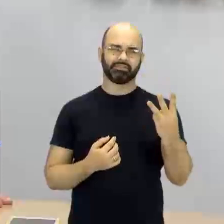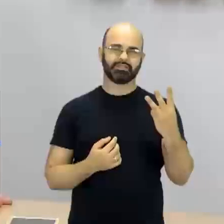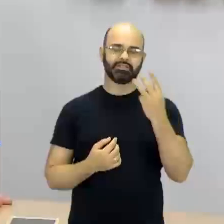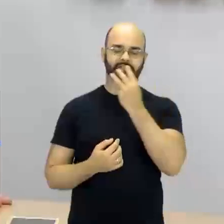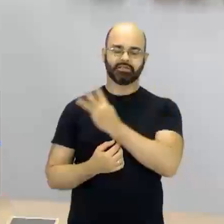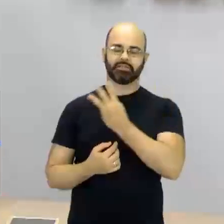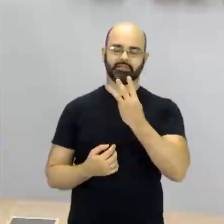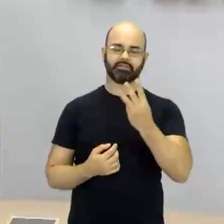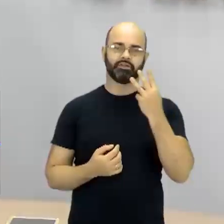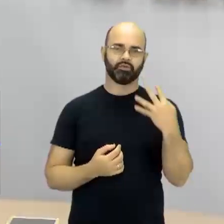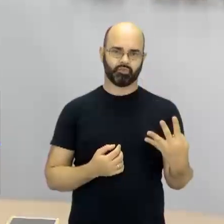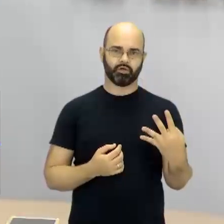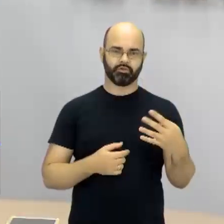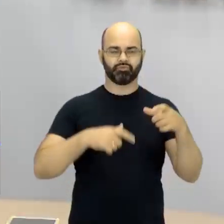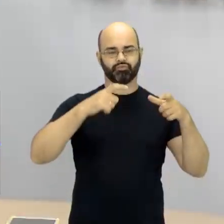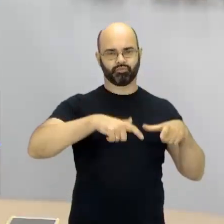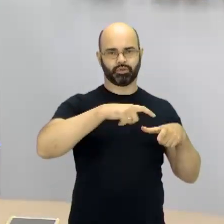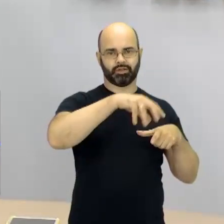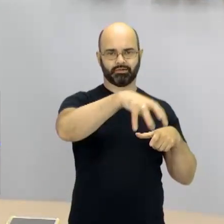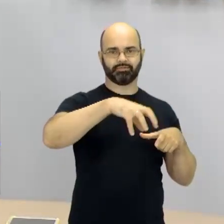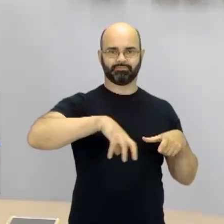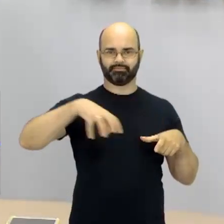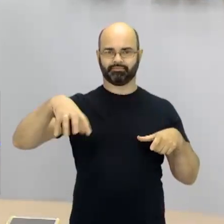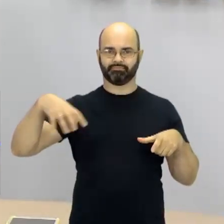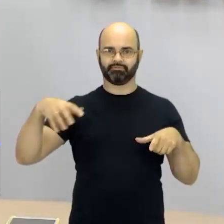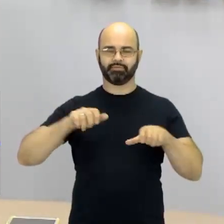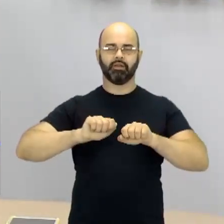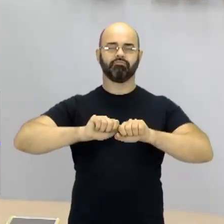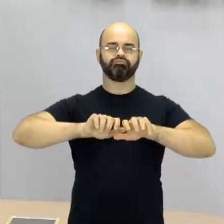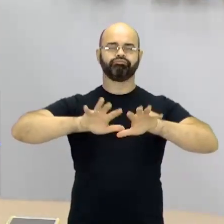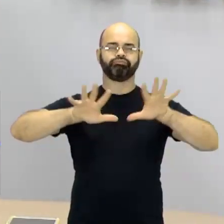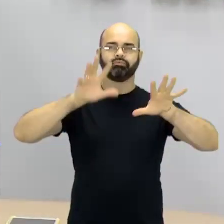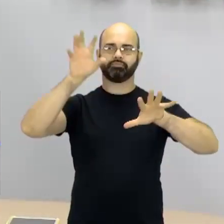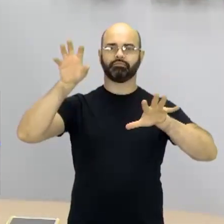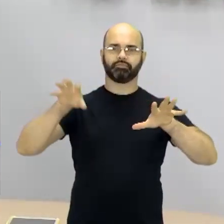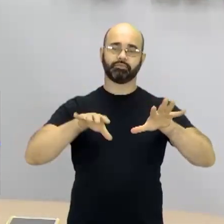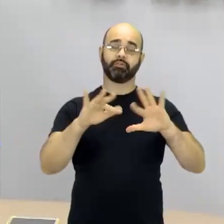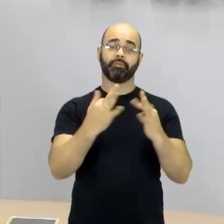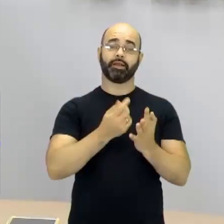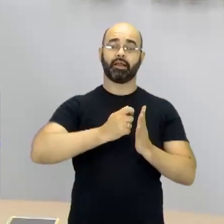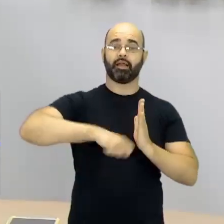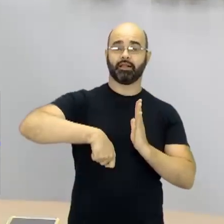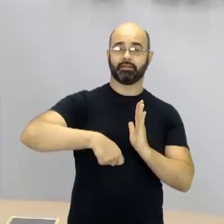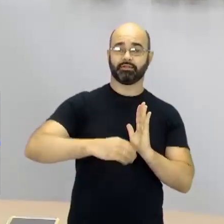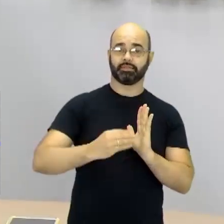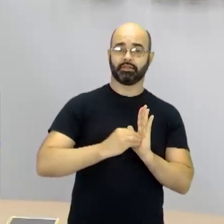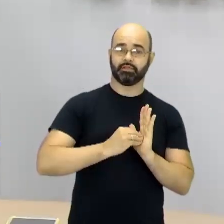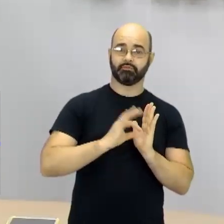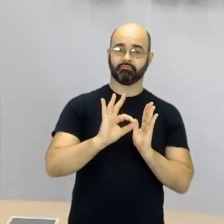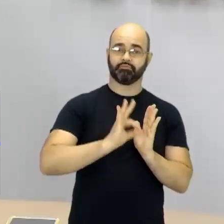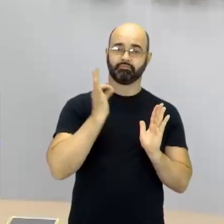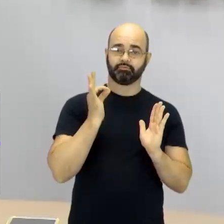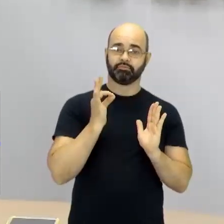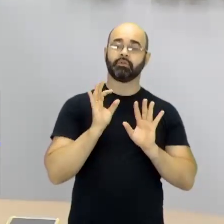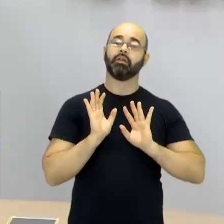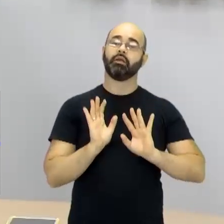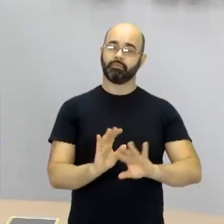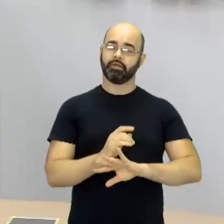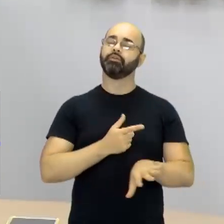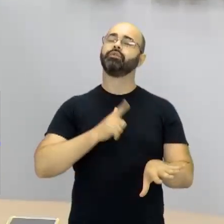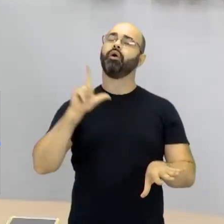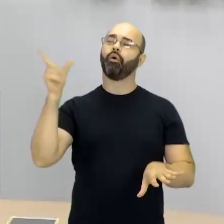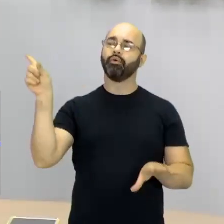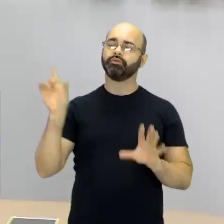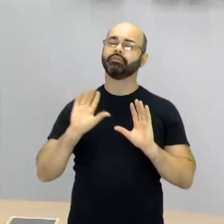334 aí, unidades de conservação espalhadas, né? Então, são famílias cadastradas, mas sabemos também que existem outras